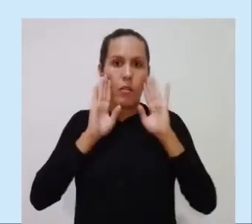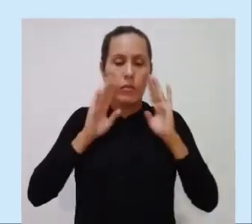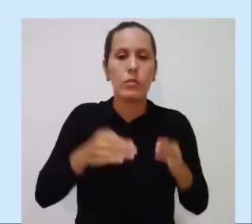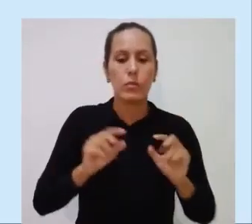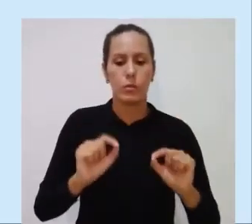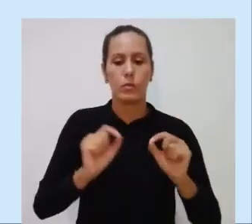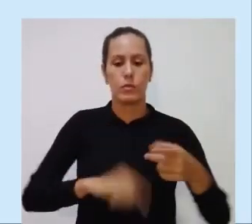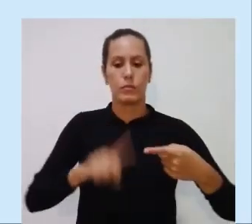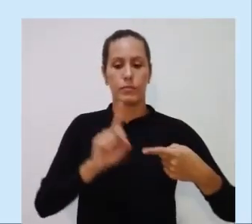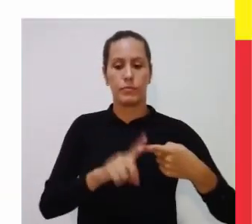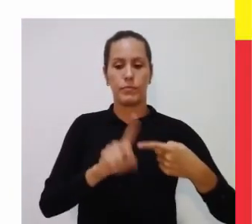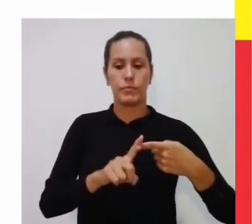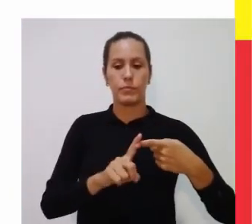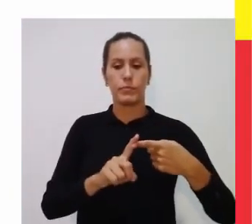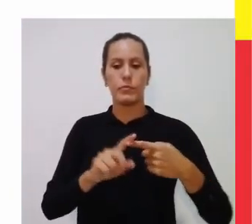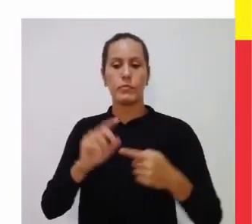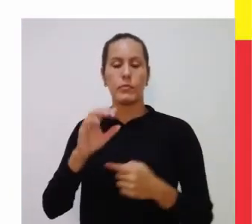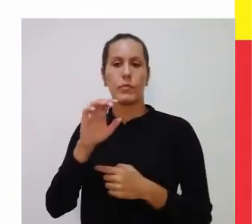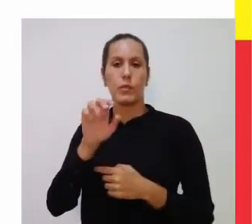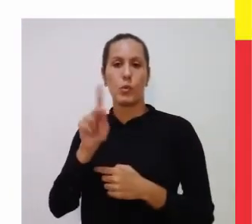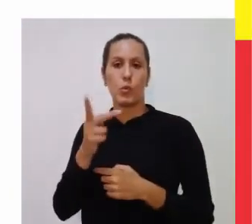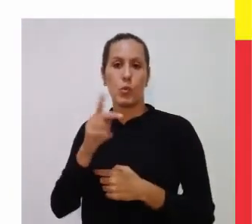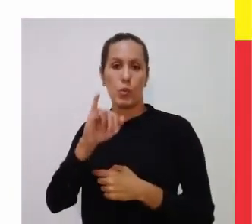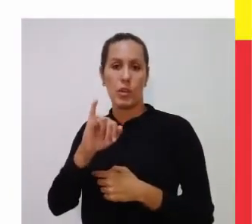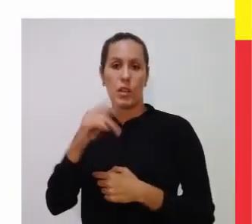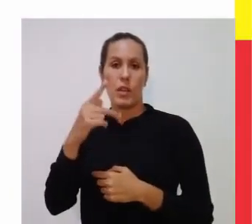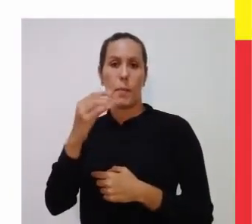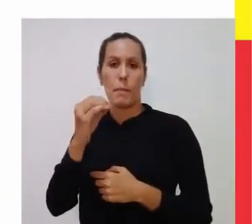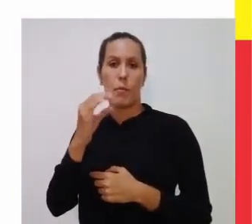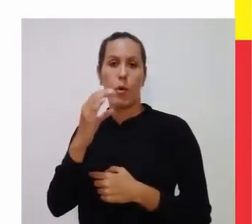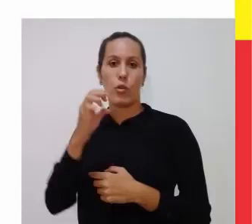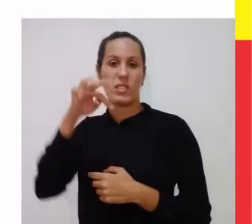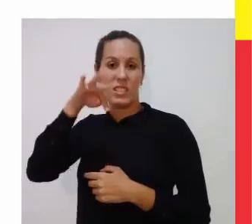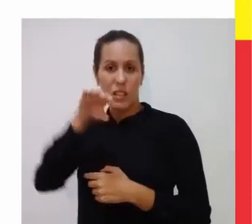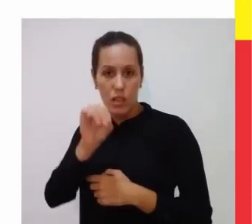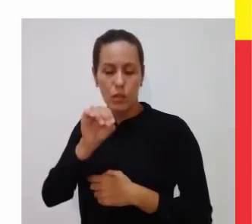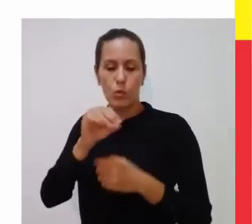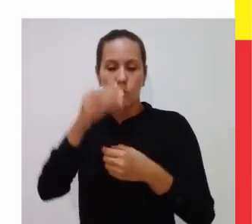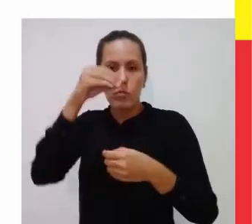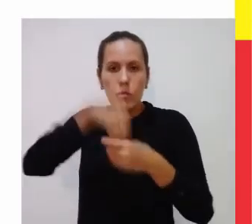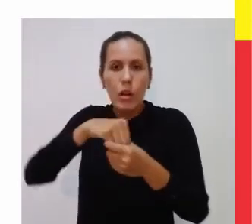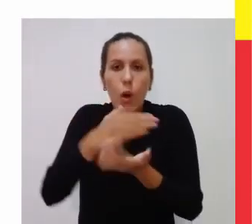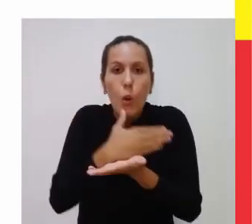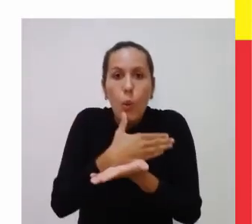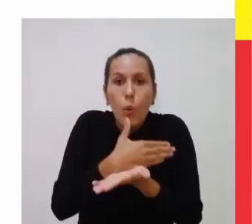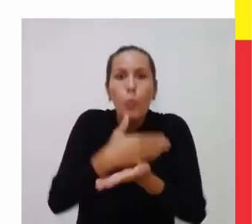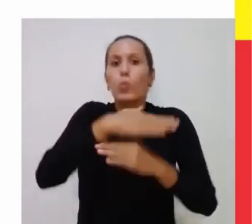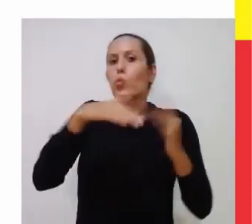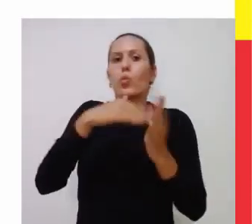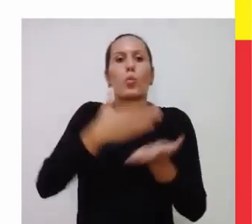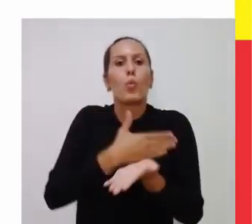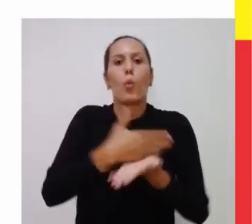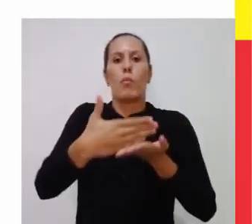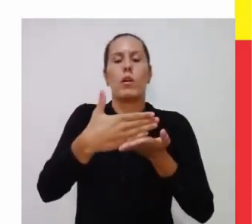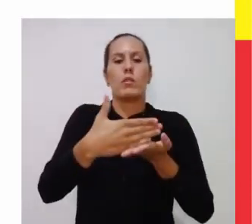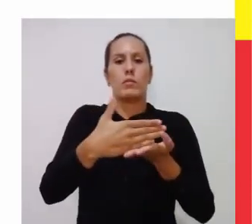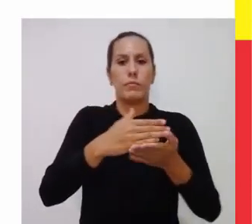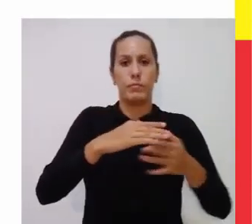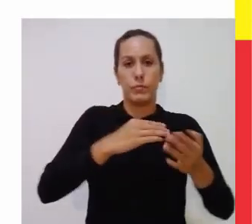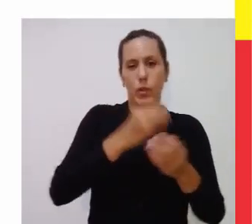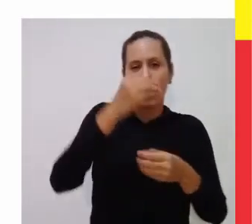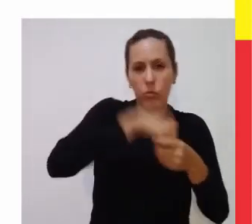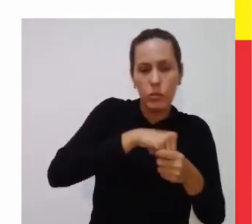atenção, certo? Que é o hipocentro, que é onde tudo começa no abalo sísmico, e é o epicentro, aonde a gente